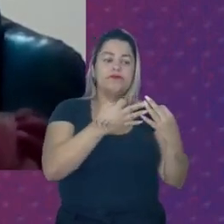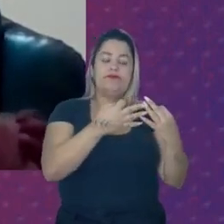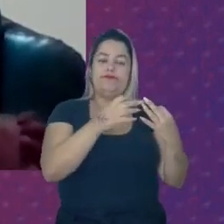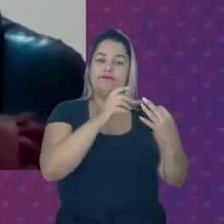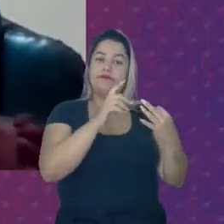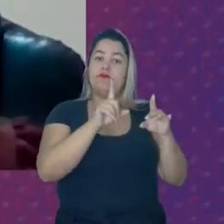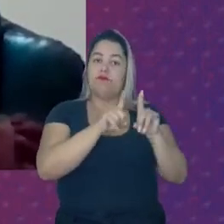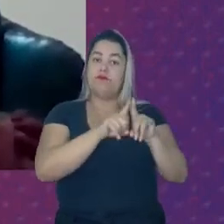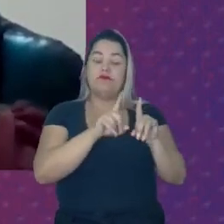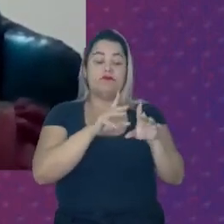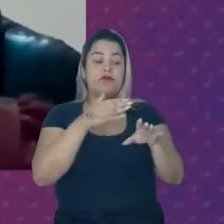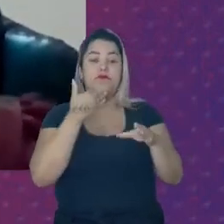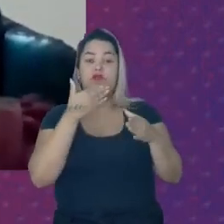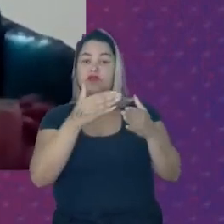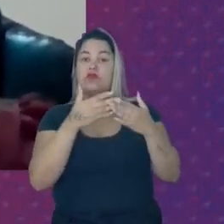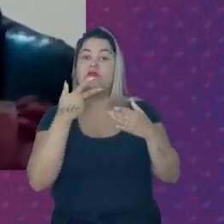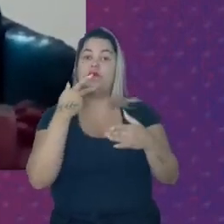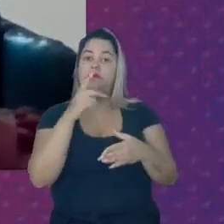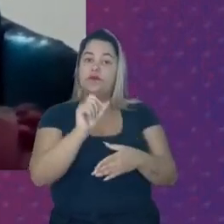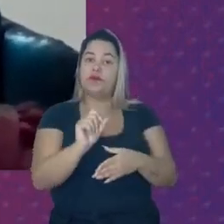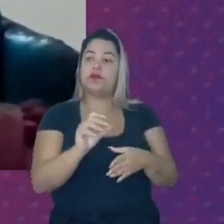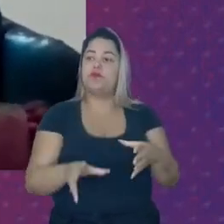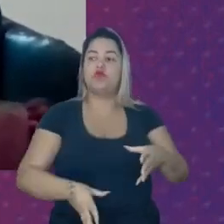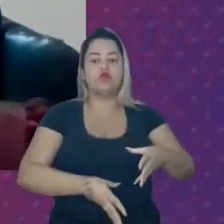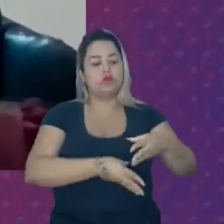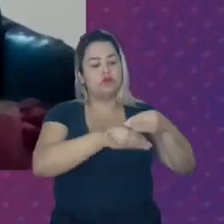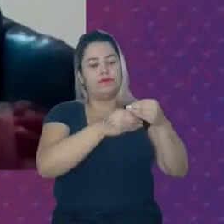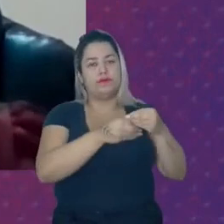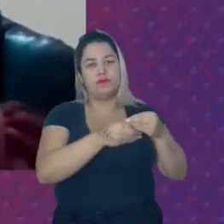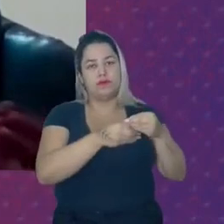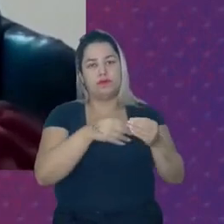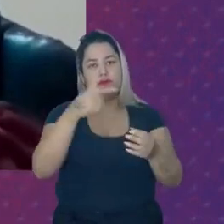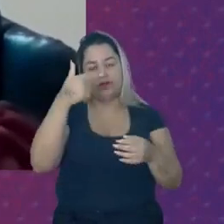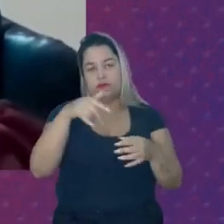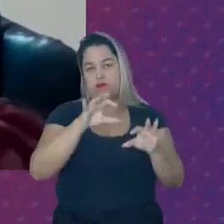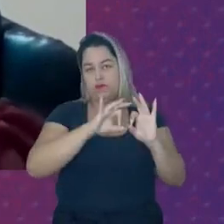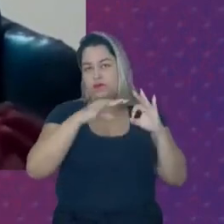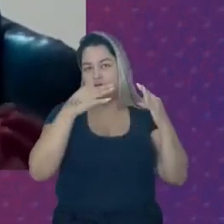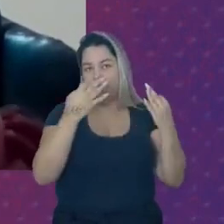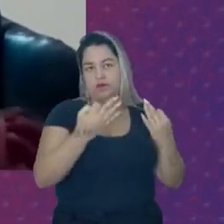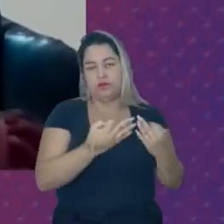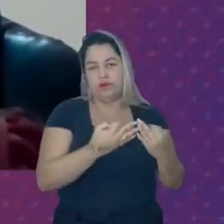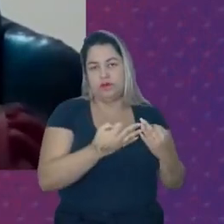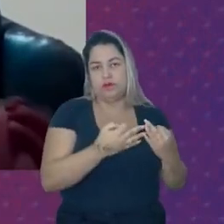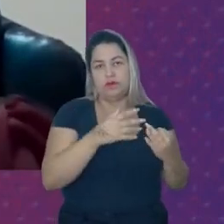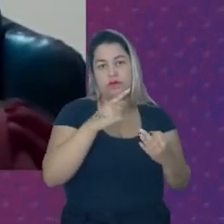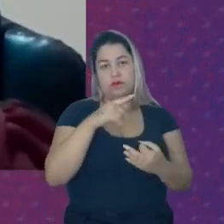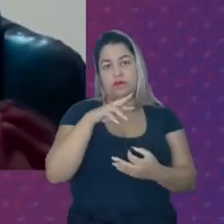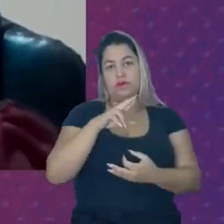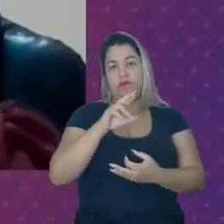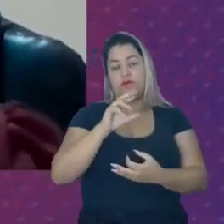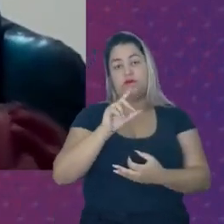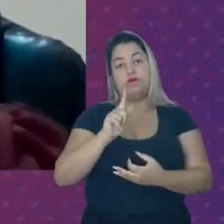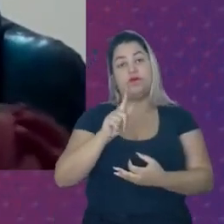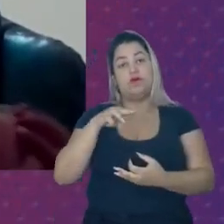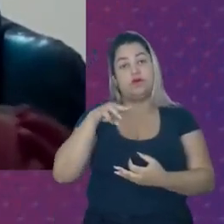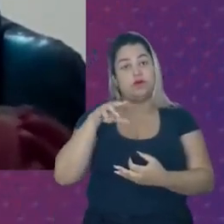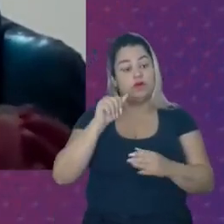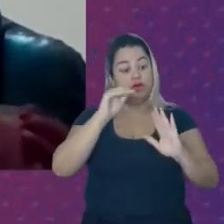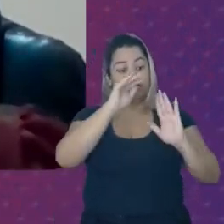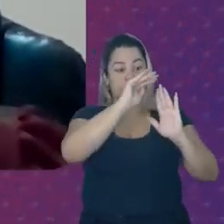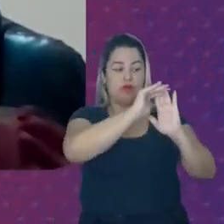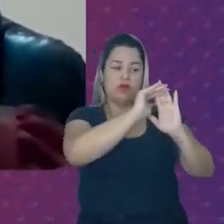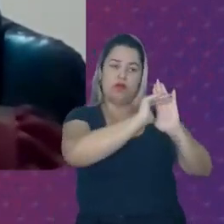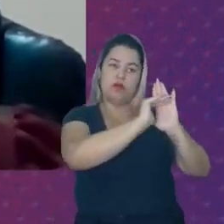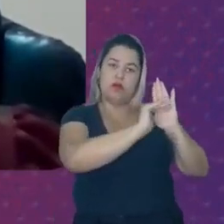essa solicitação para que possa ser inserido outras famílias no programa. Então, toda